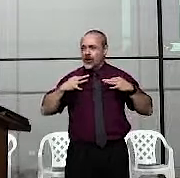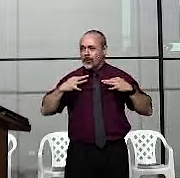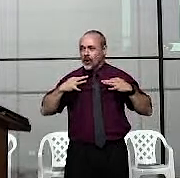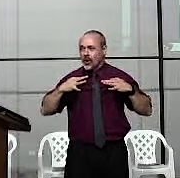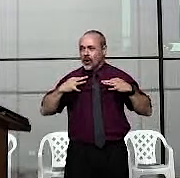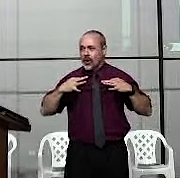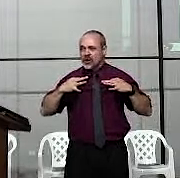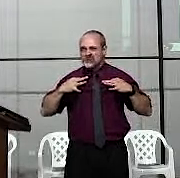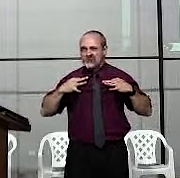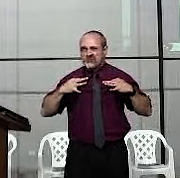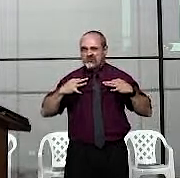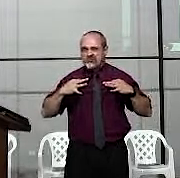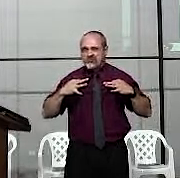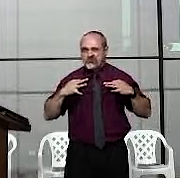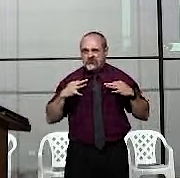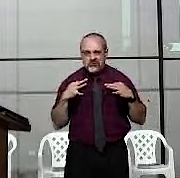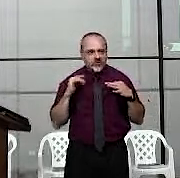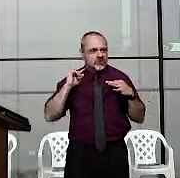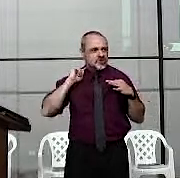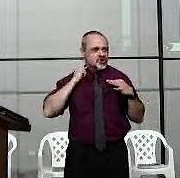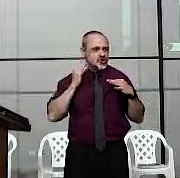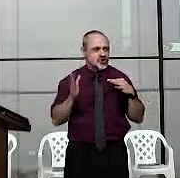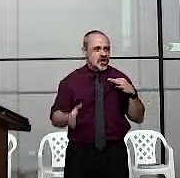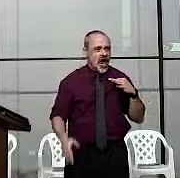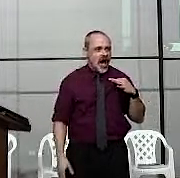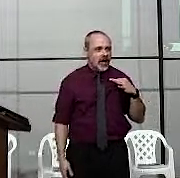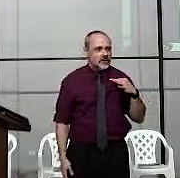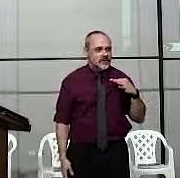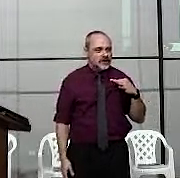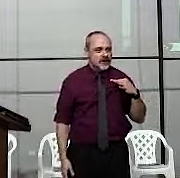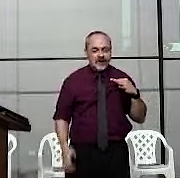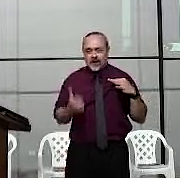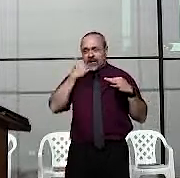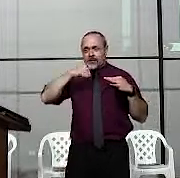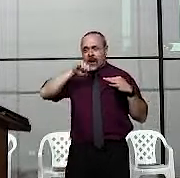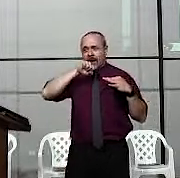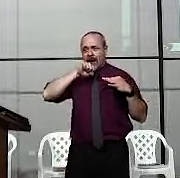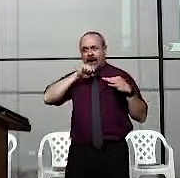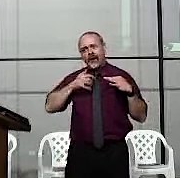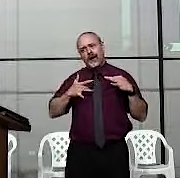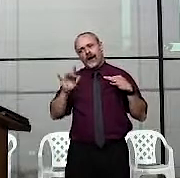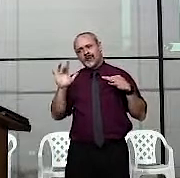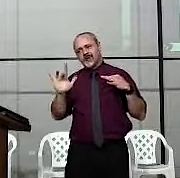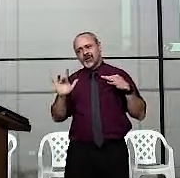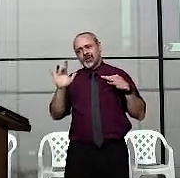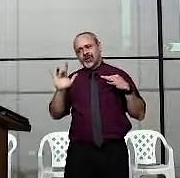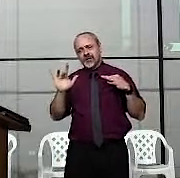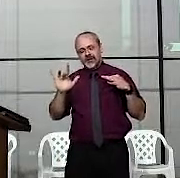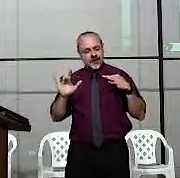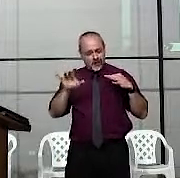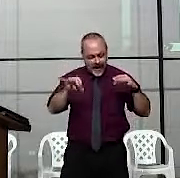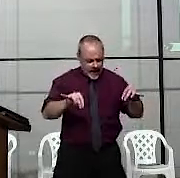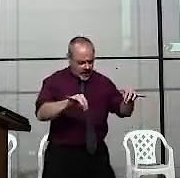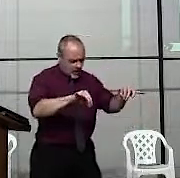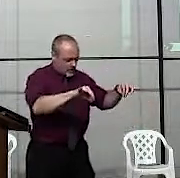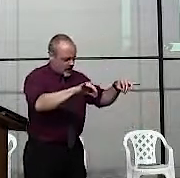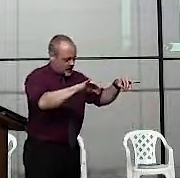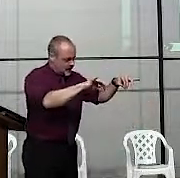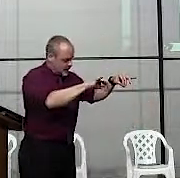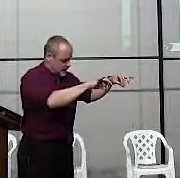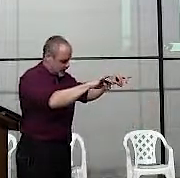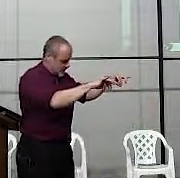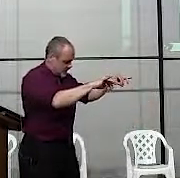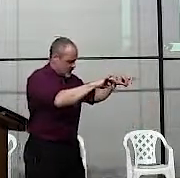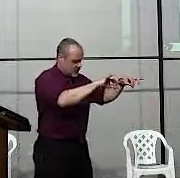fica como? Suja já. E mamãe, misericórdia, pega a